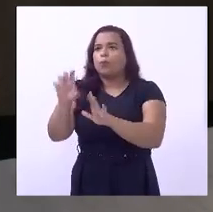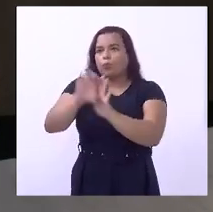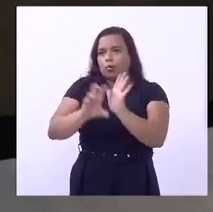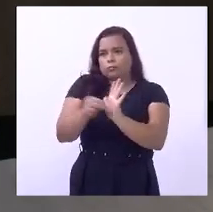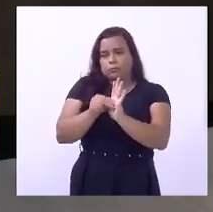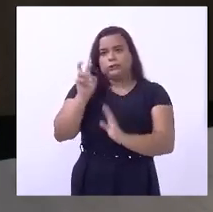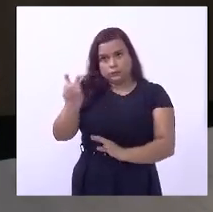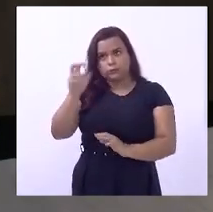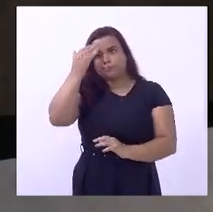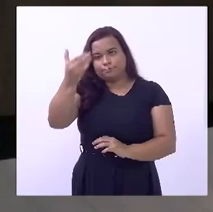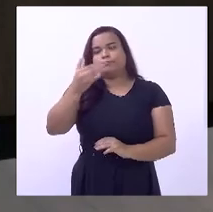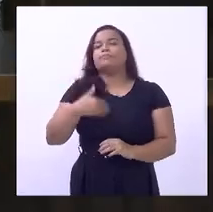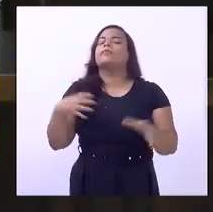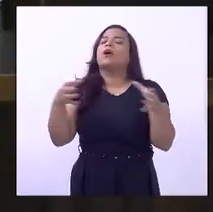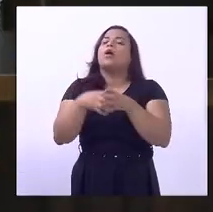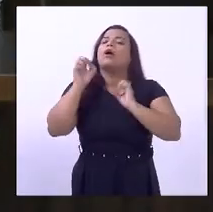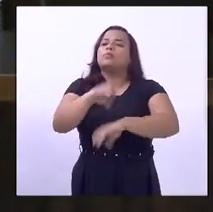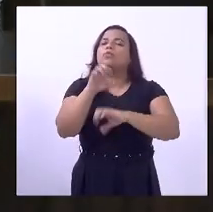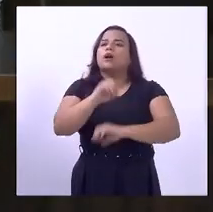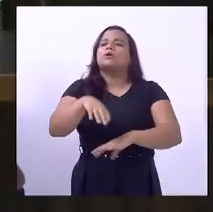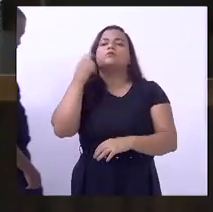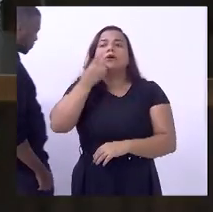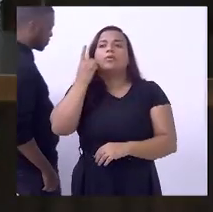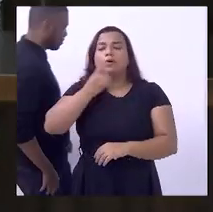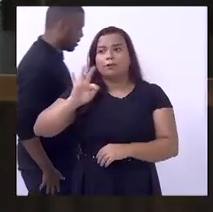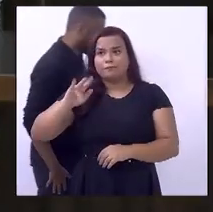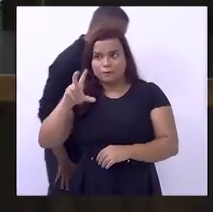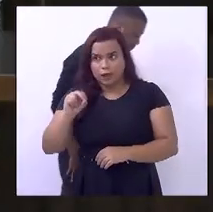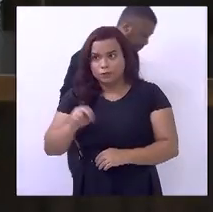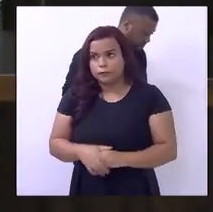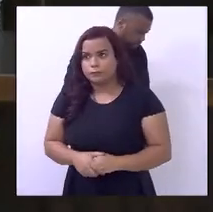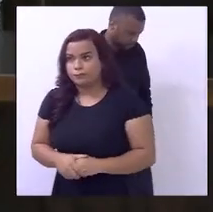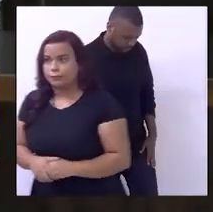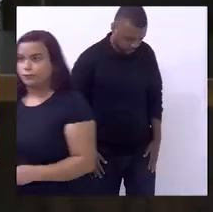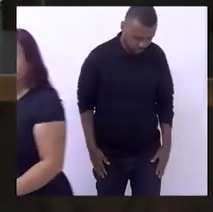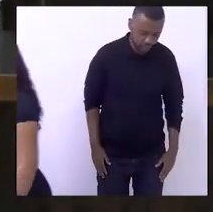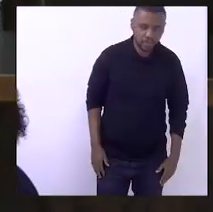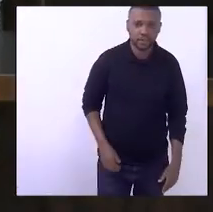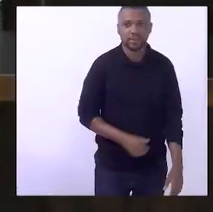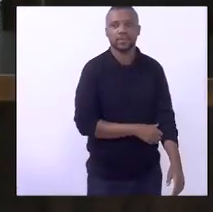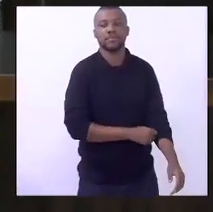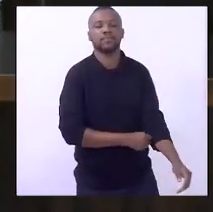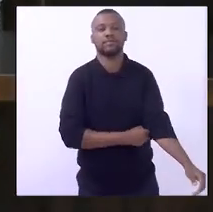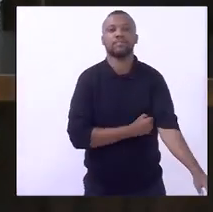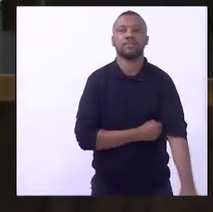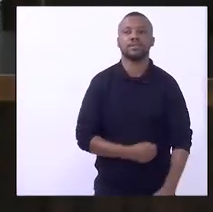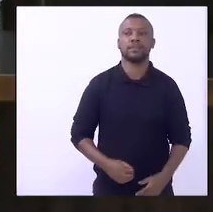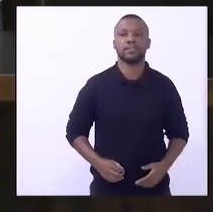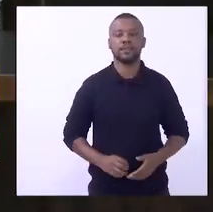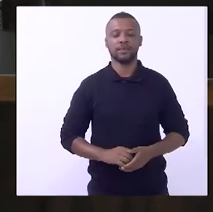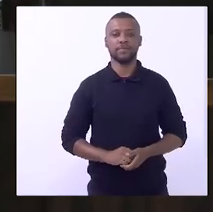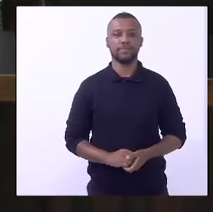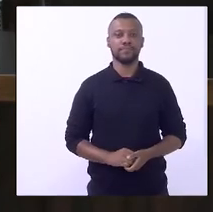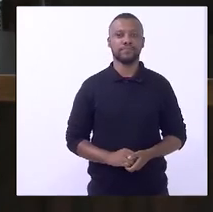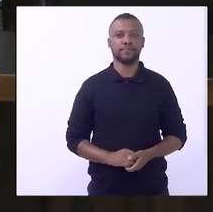Obrigada. Pela Comissão de Educação, deputado Flávio Serafim. Pode ser. Deputado Jaria Oliveira.